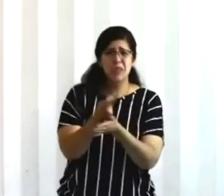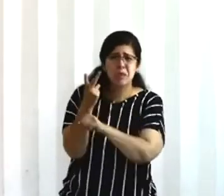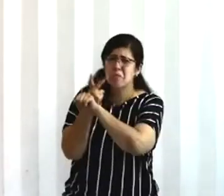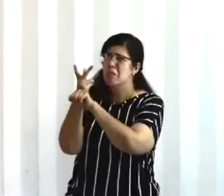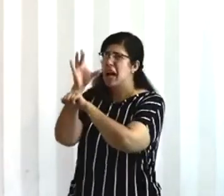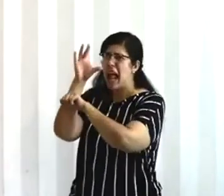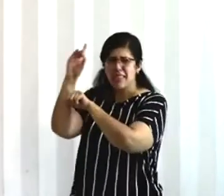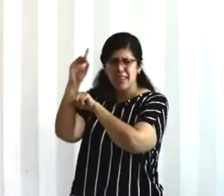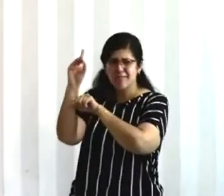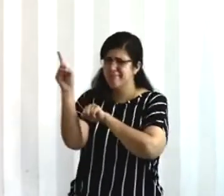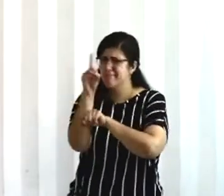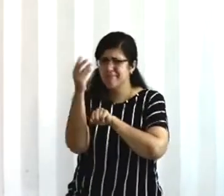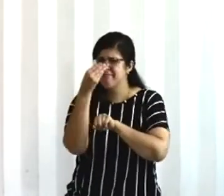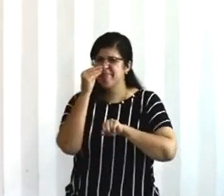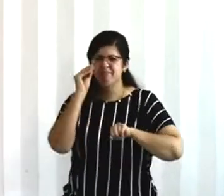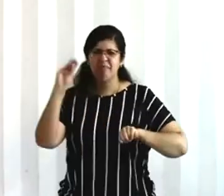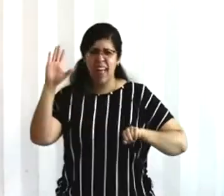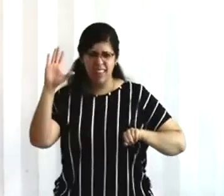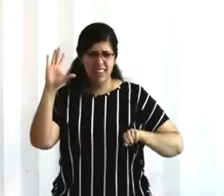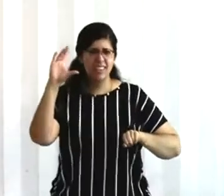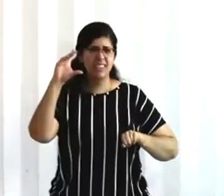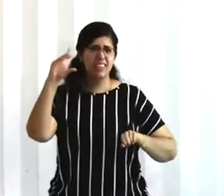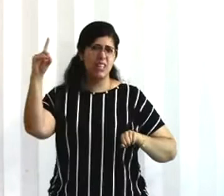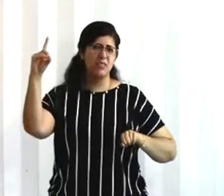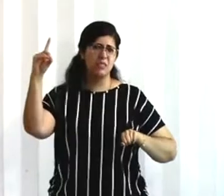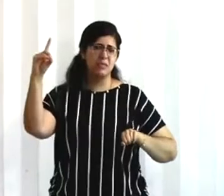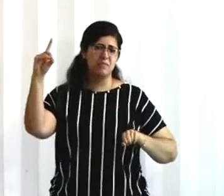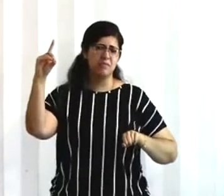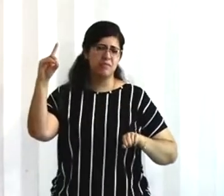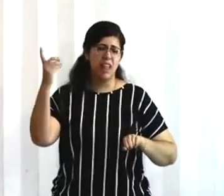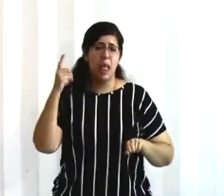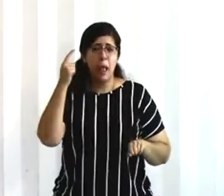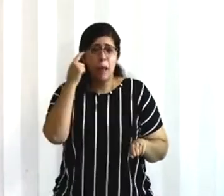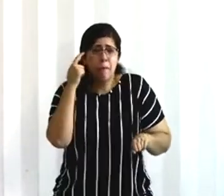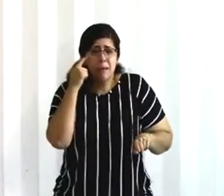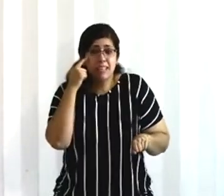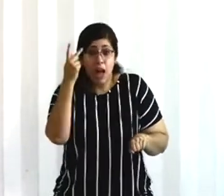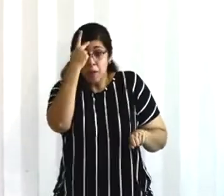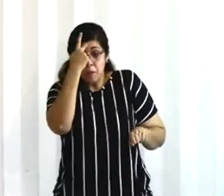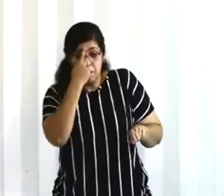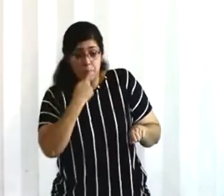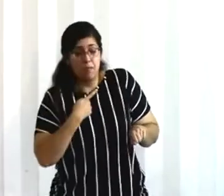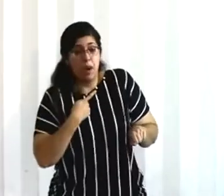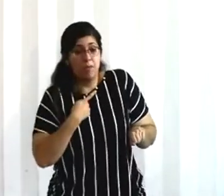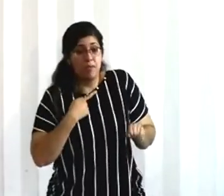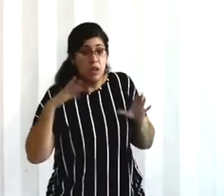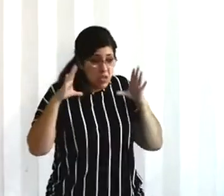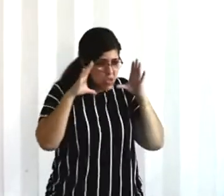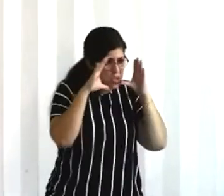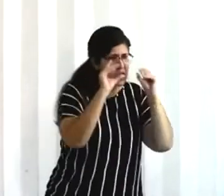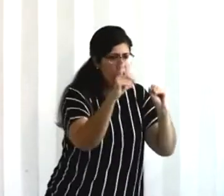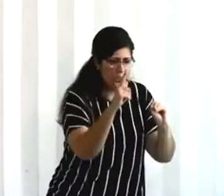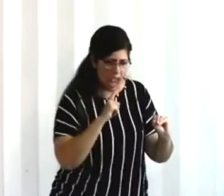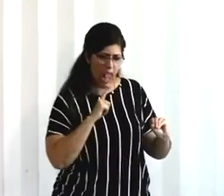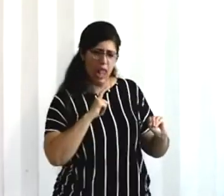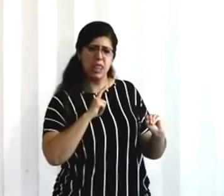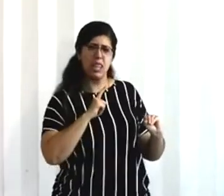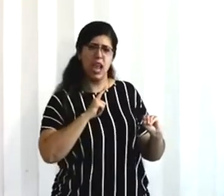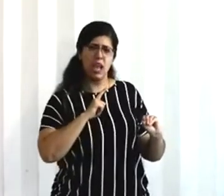maneira venceriam a escuridão, venceriam as trevas. Olha as regiões citadas